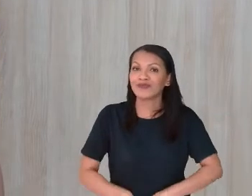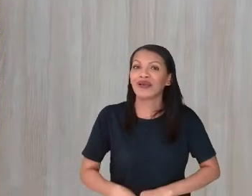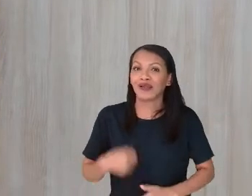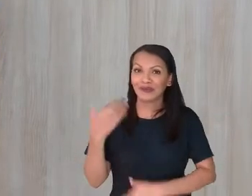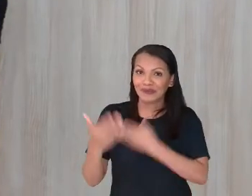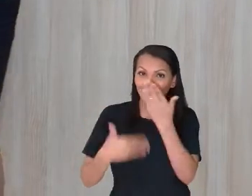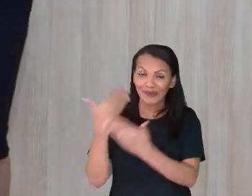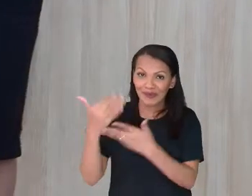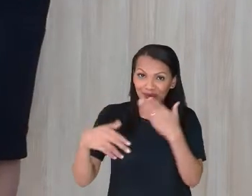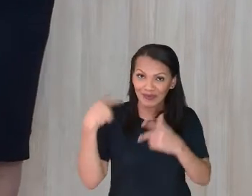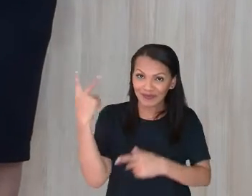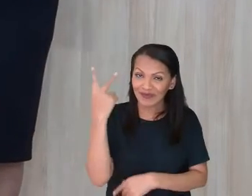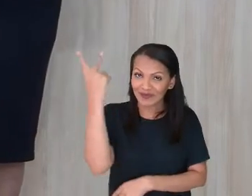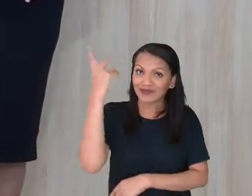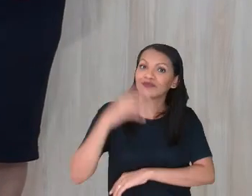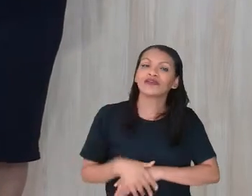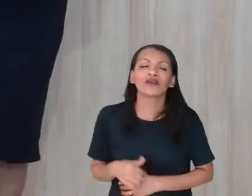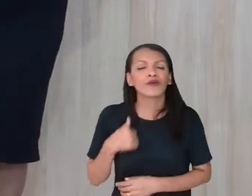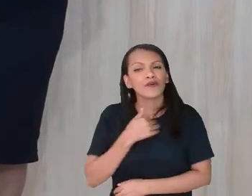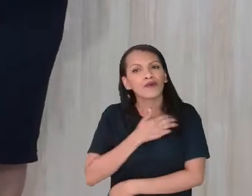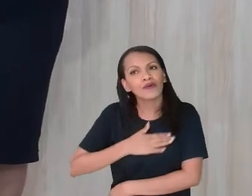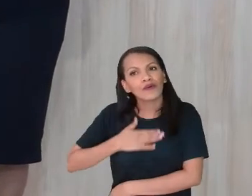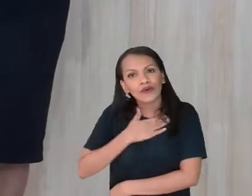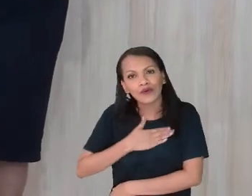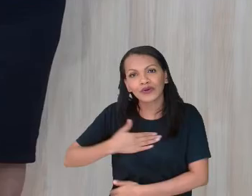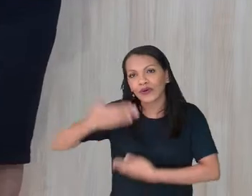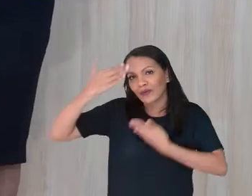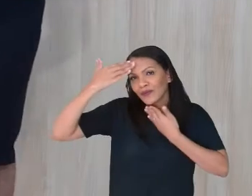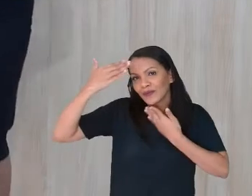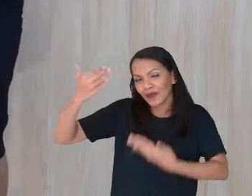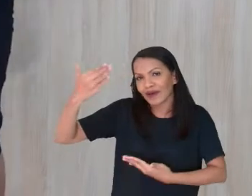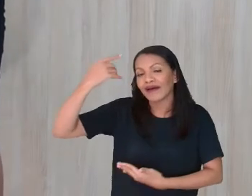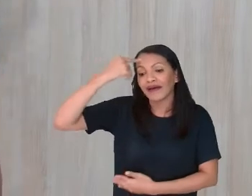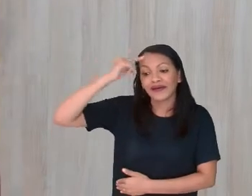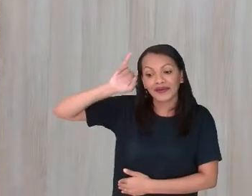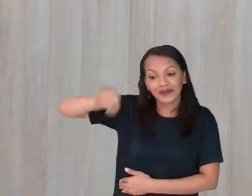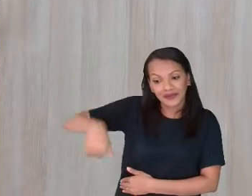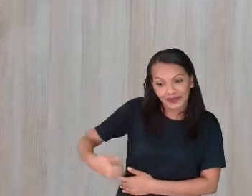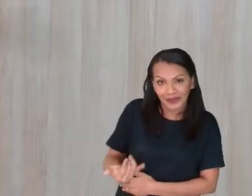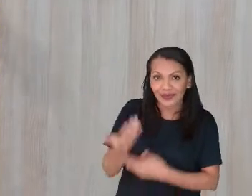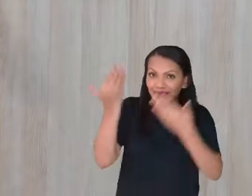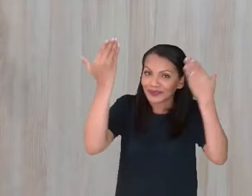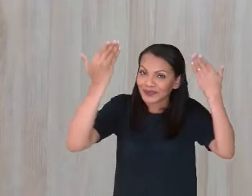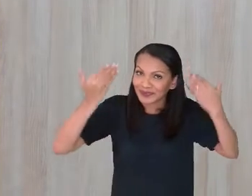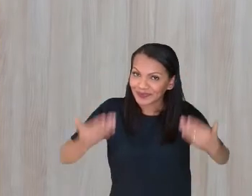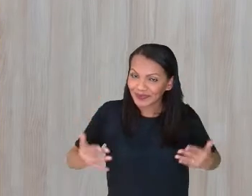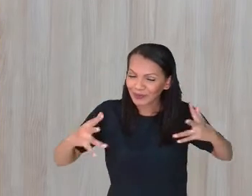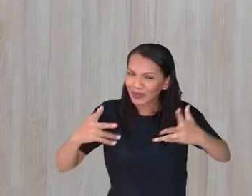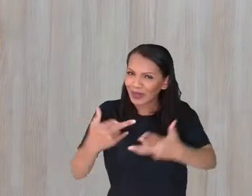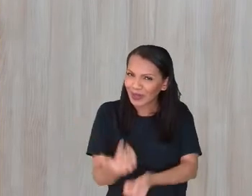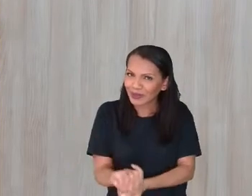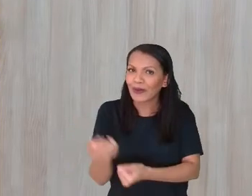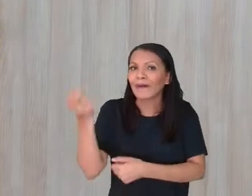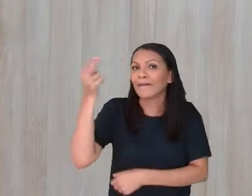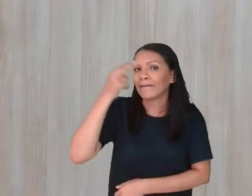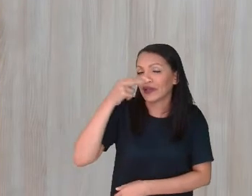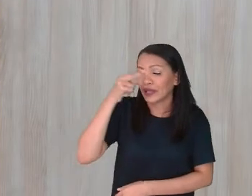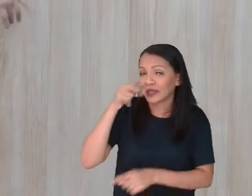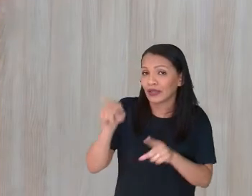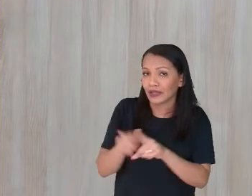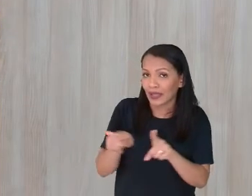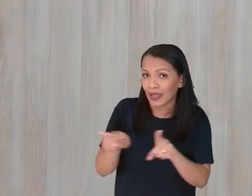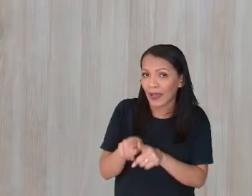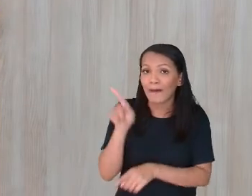né? E aí, eu gostaria muito de agradecer a Jéssica, que fez a nossa tradução brilhantemente, mesmo a professora aqui